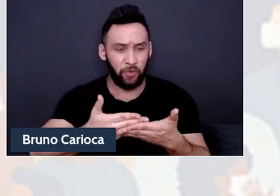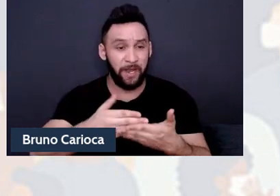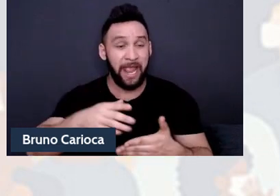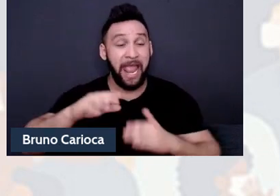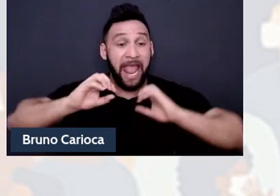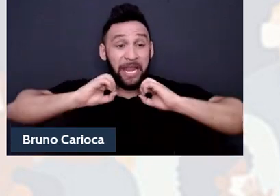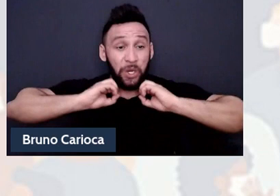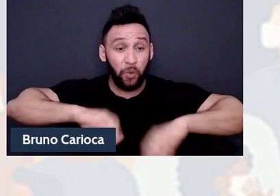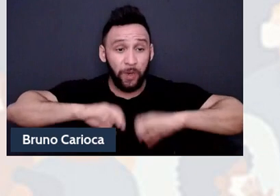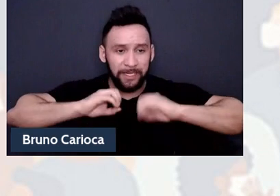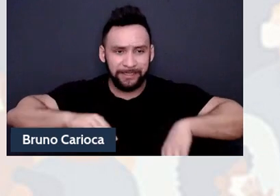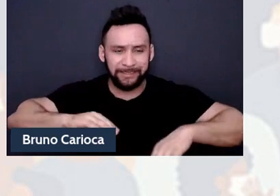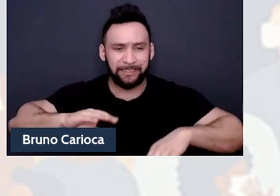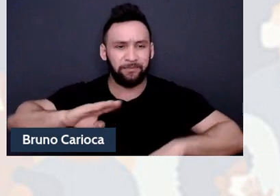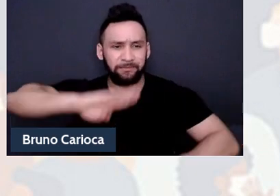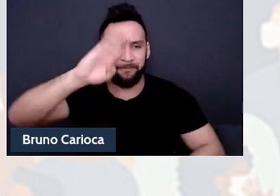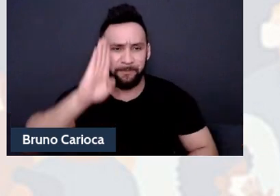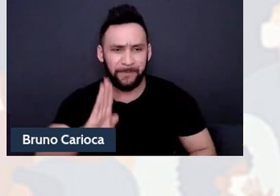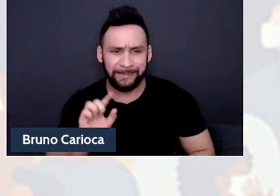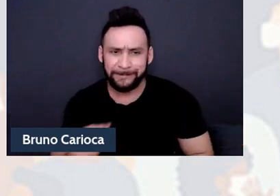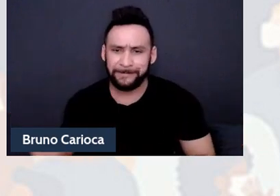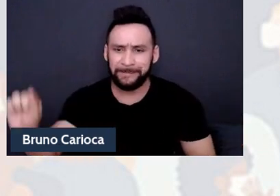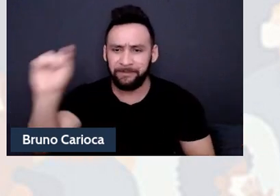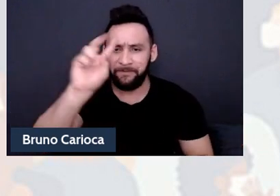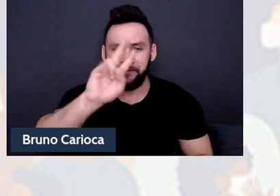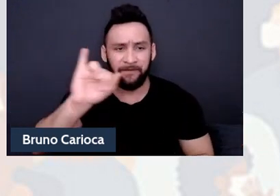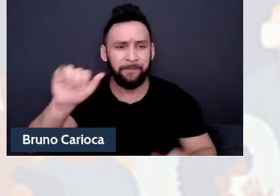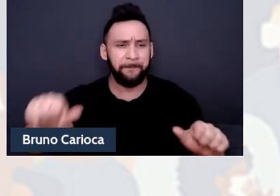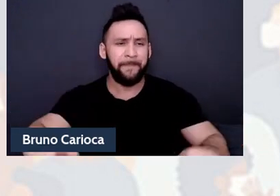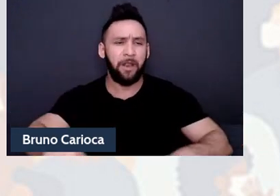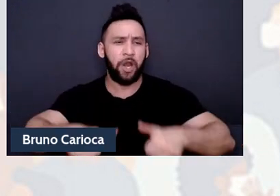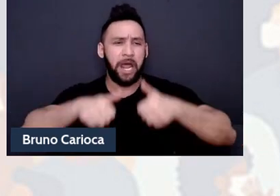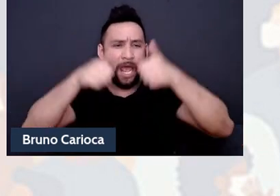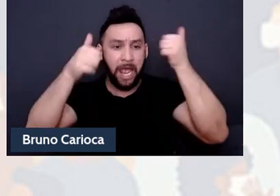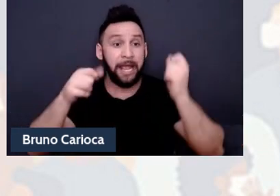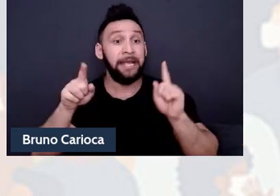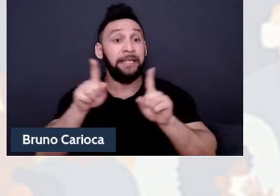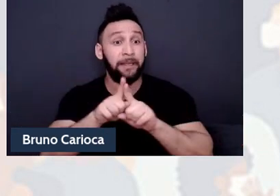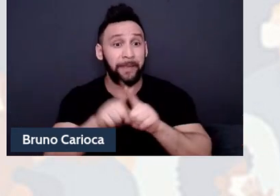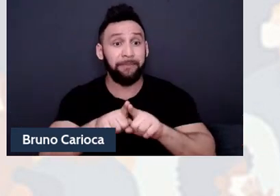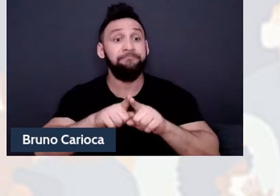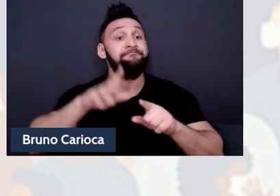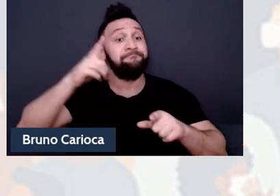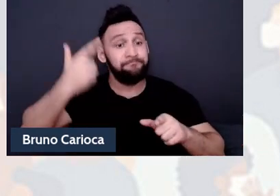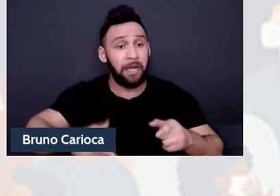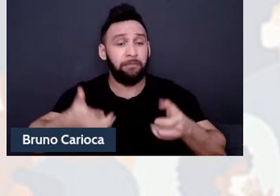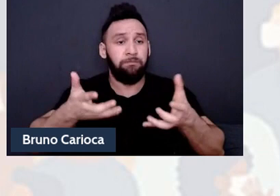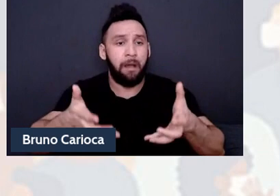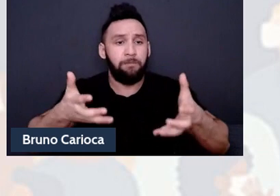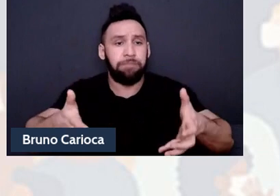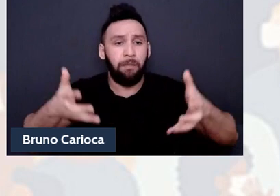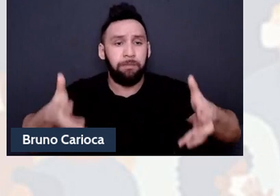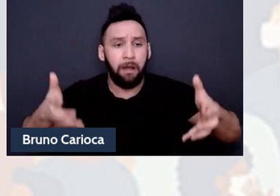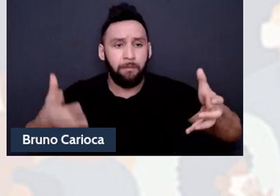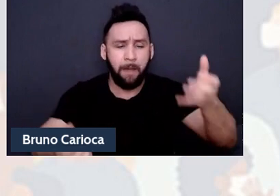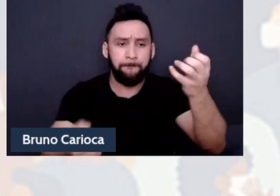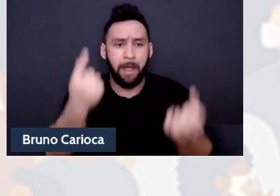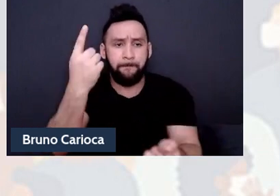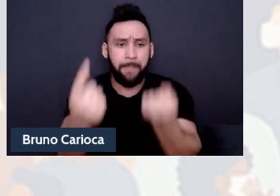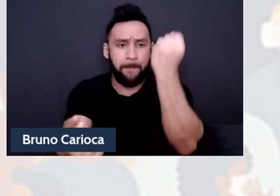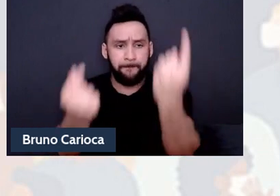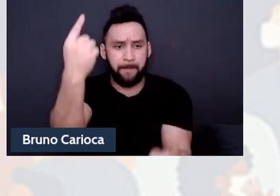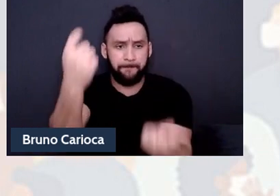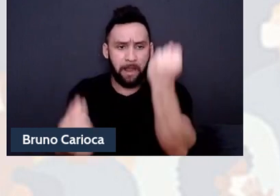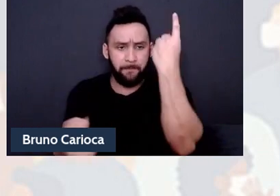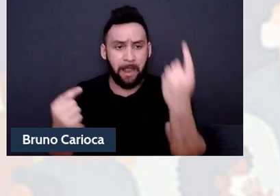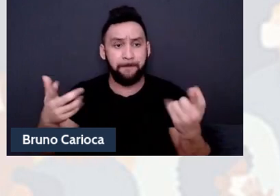e mais espaço para as resistências, né, e com algumas questões, né, que podem orientar o nosso debate,